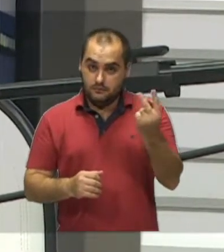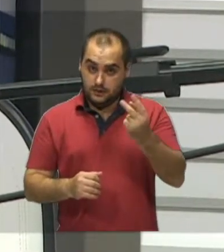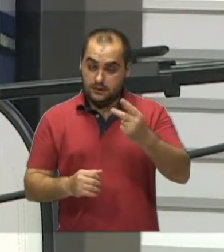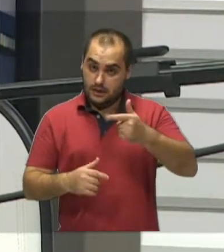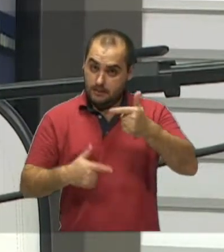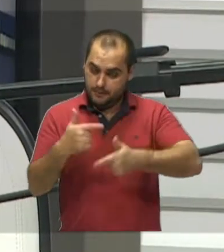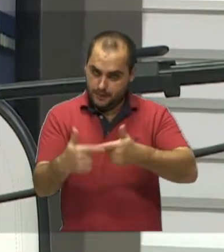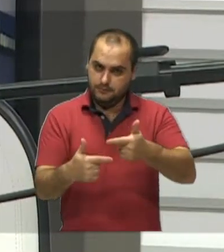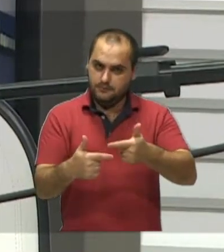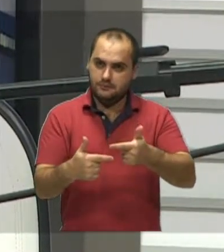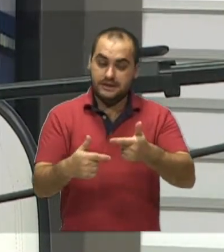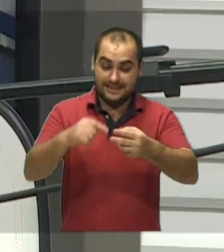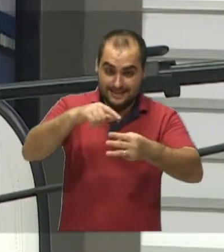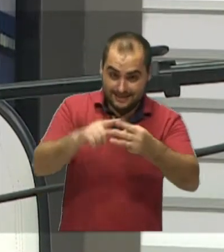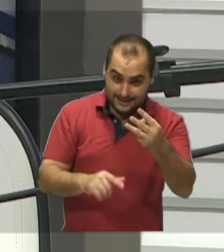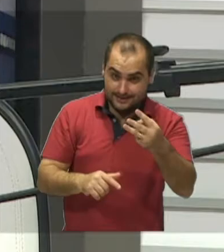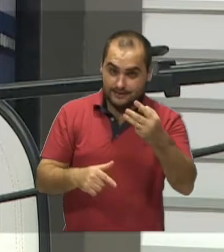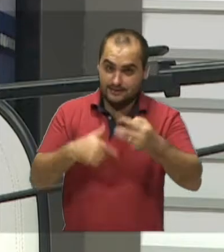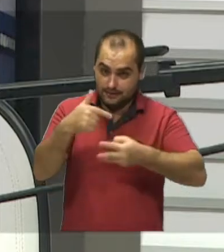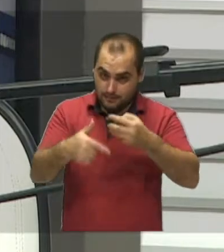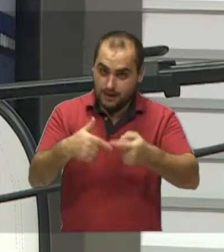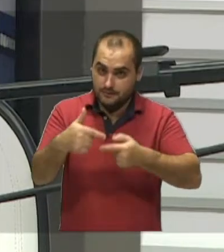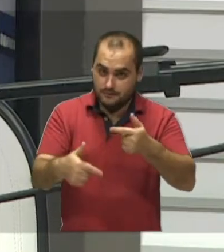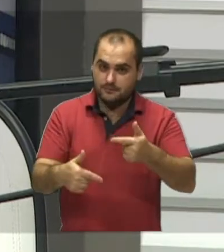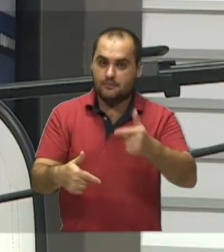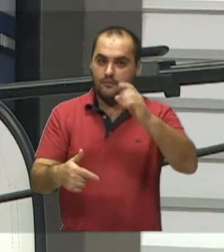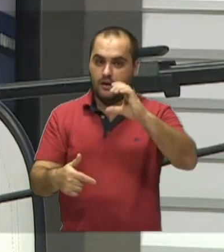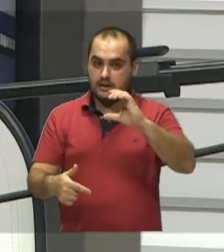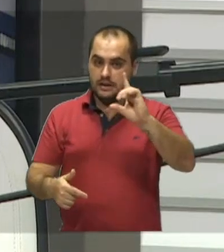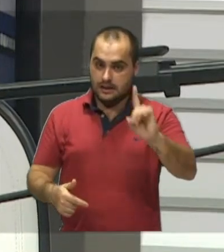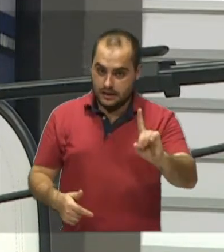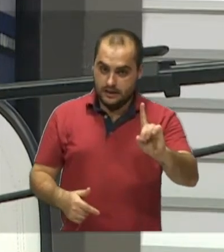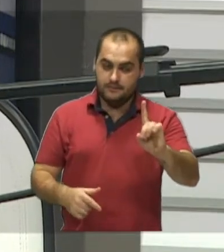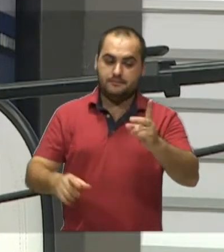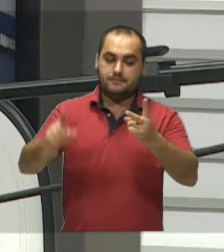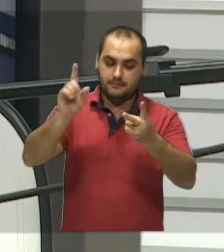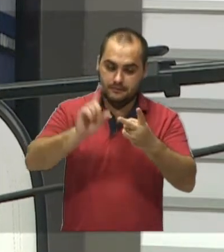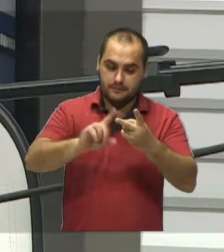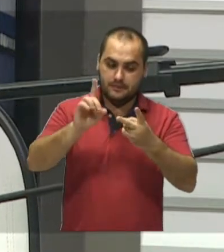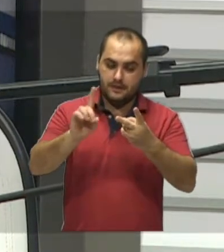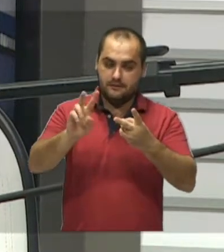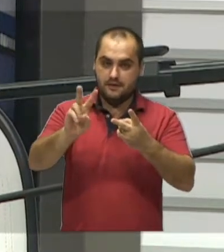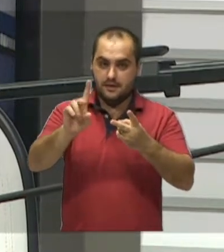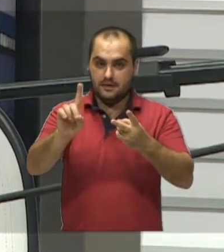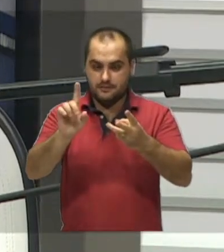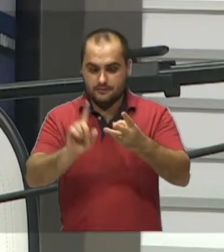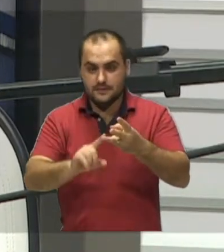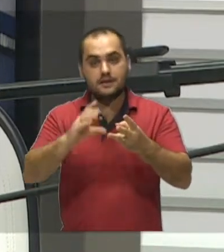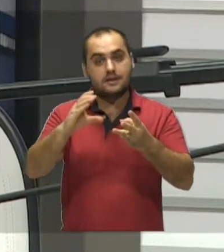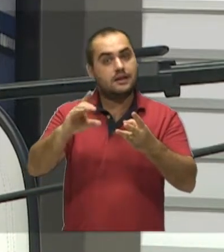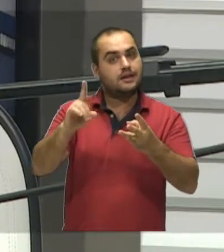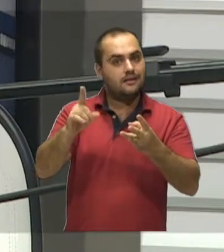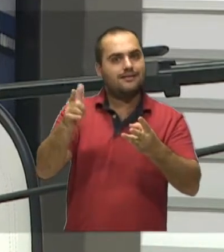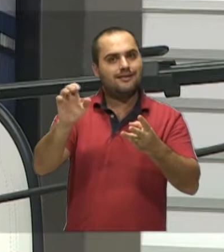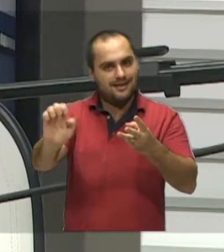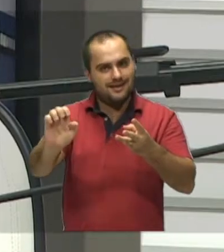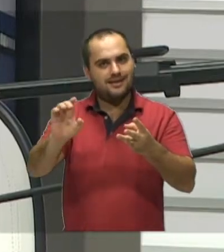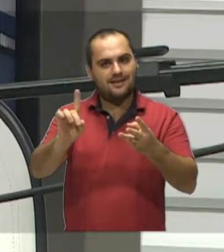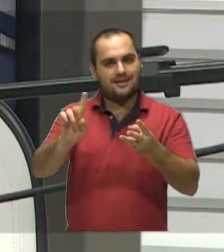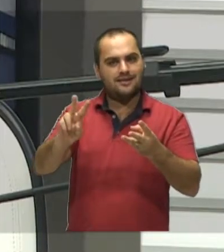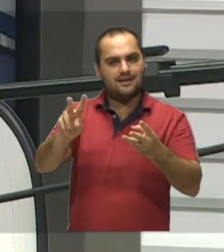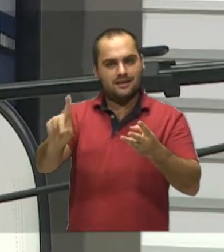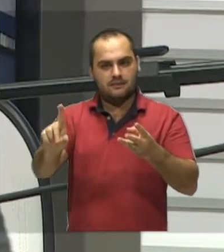foram, na verdade, os três trabalhos meus, o CD, depois um DVD, depois o CD e o DVD, foram feitos através de verba de